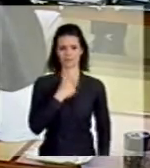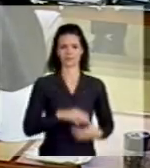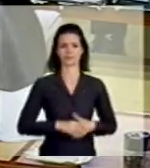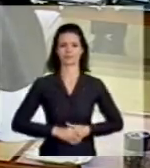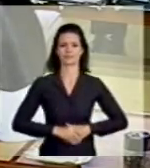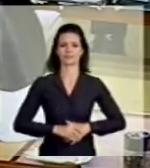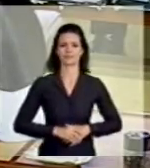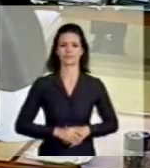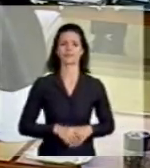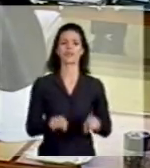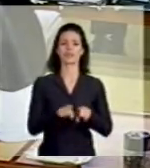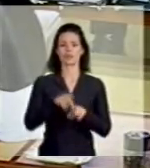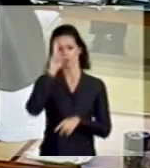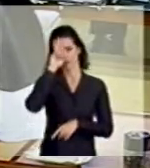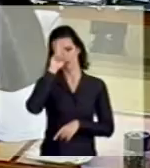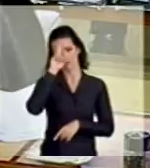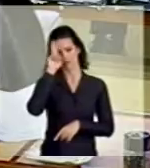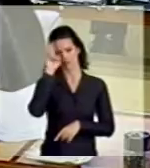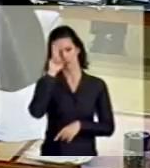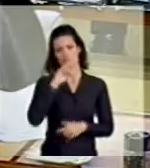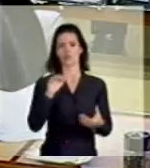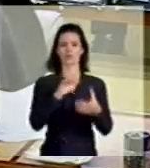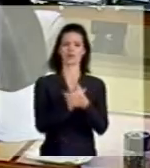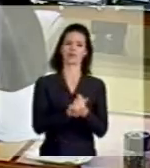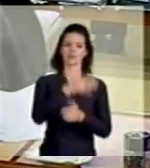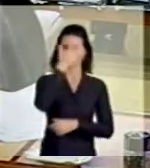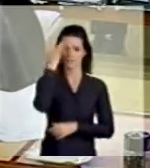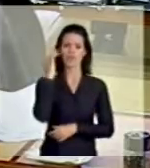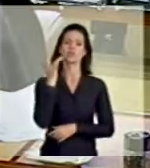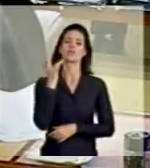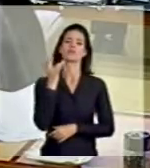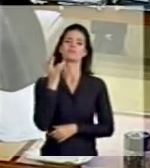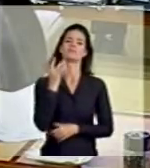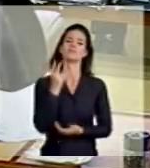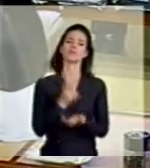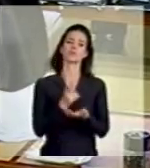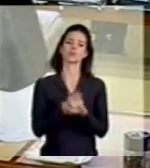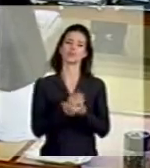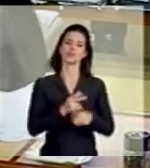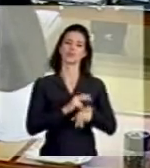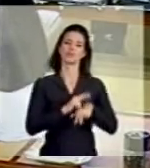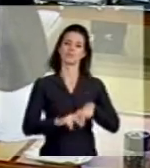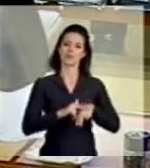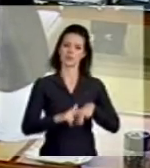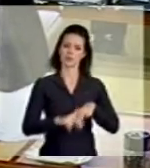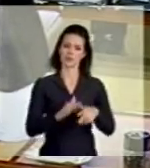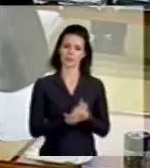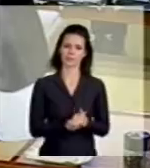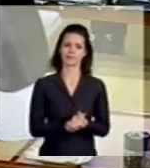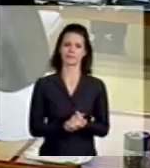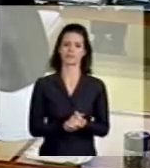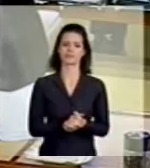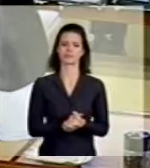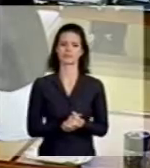o notório caso das uniões homoafetivas, em que esta Corte conferiu interpretação conforme à Constituição,